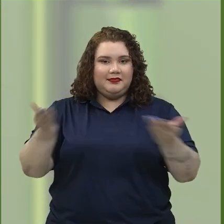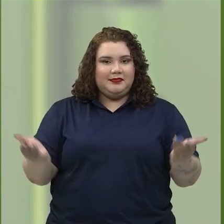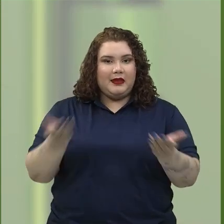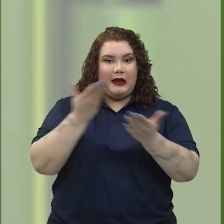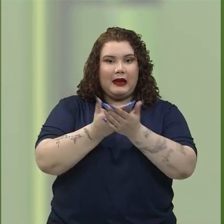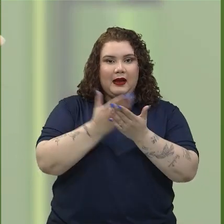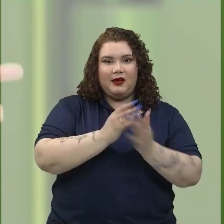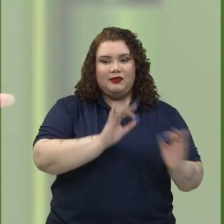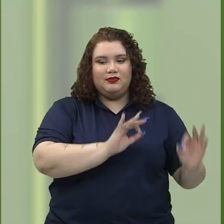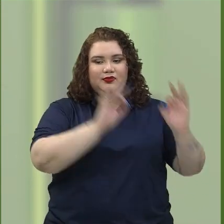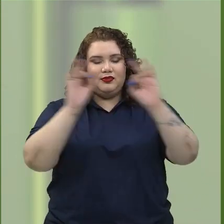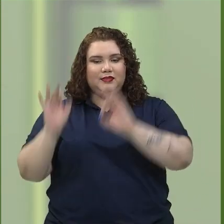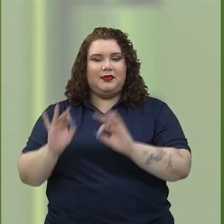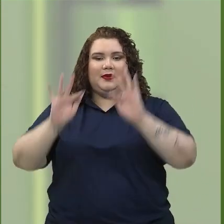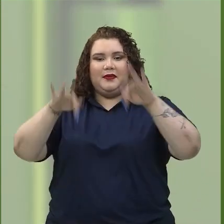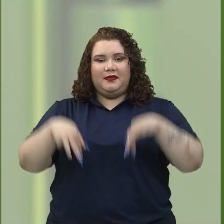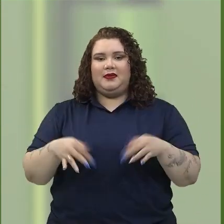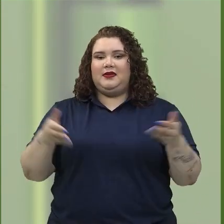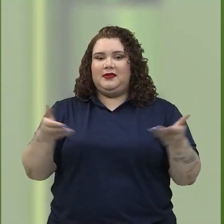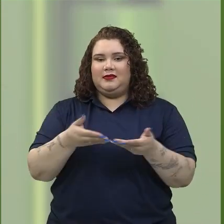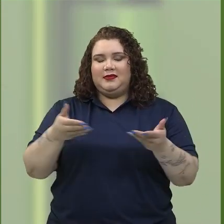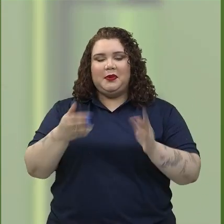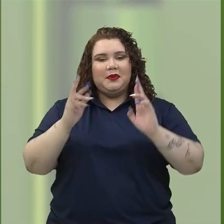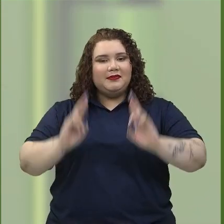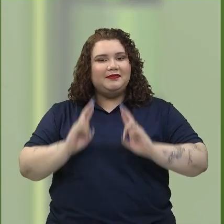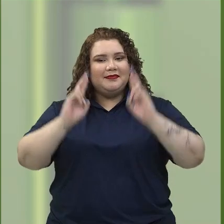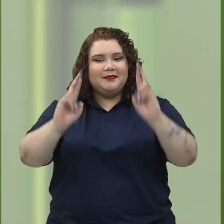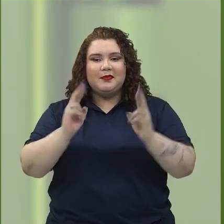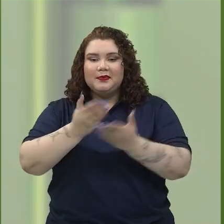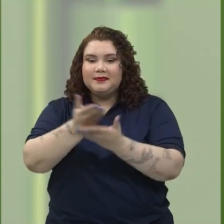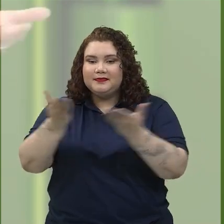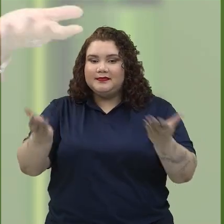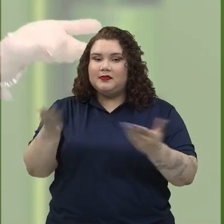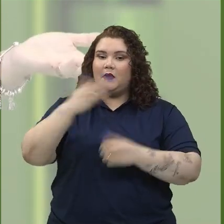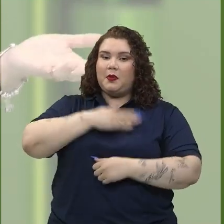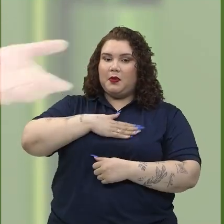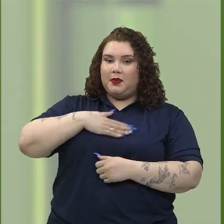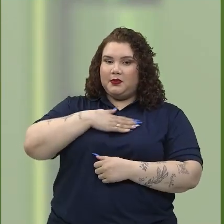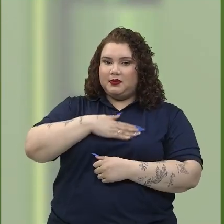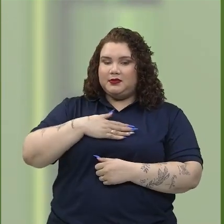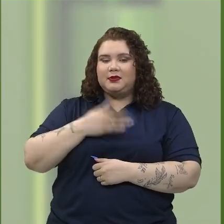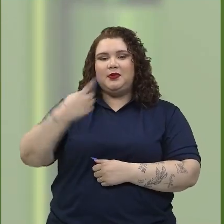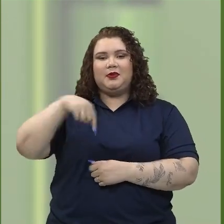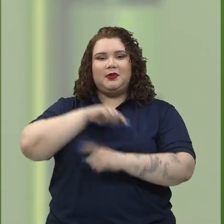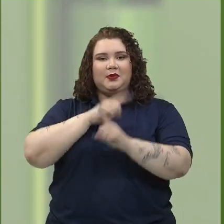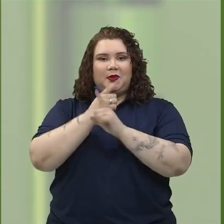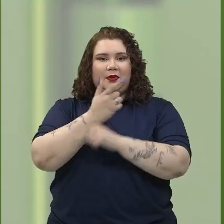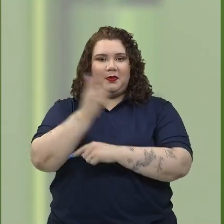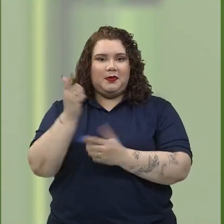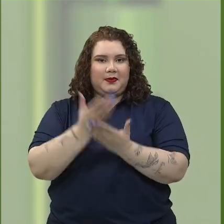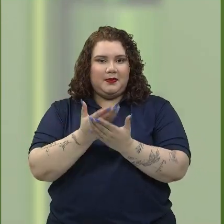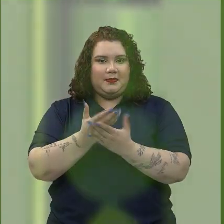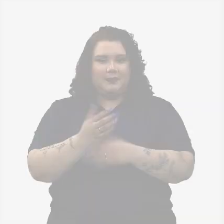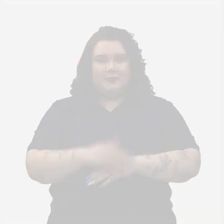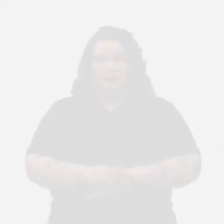ao final da nossa aula. Eu espero que vocês tenham gostado e até mais.